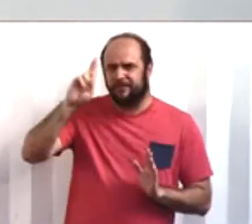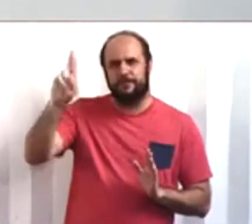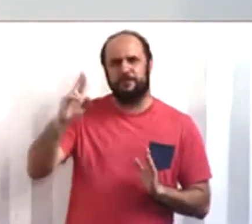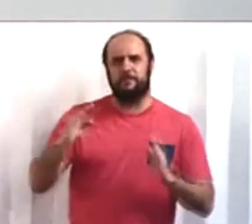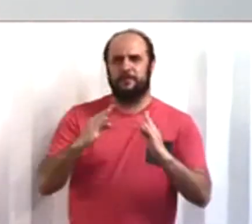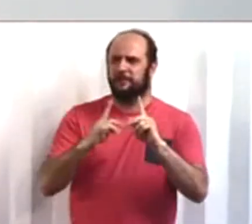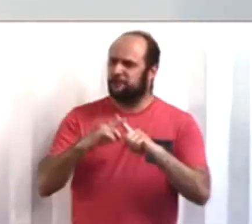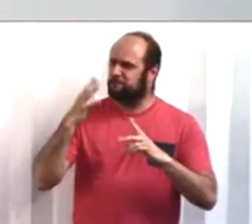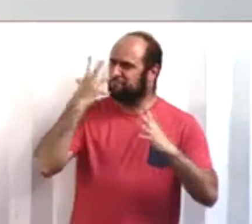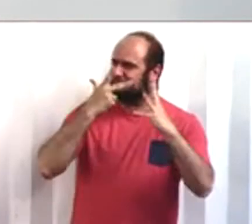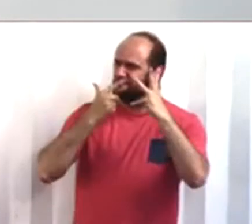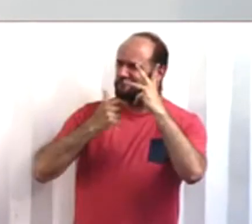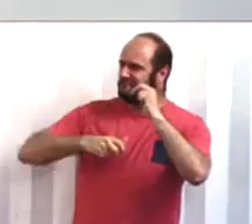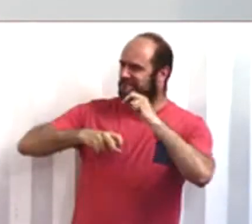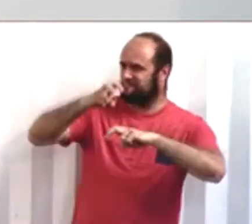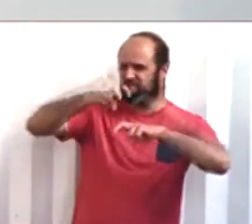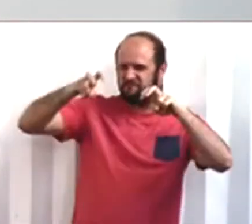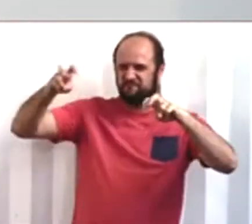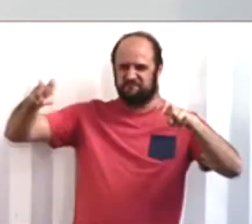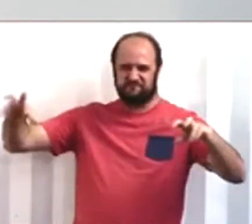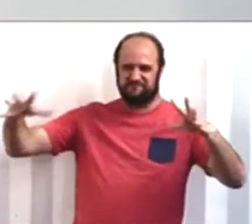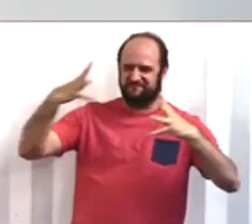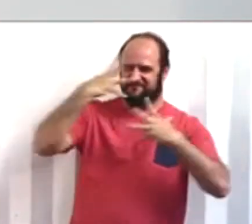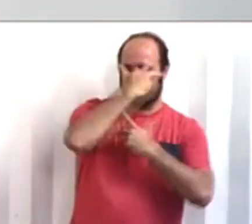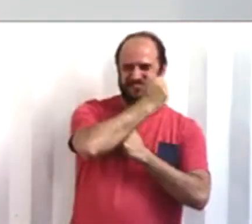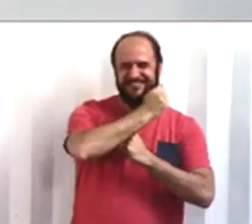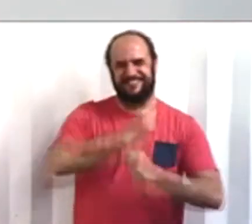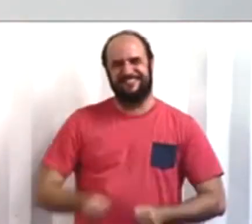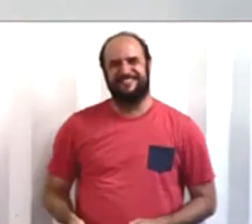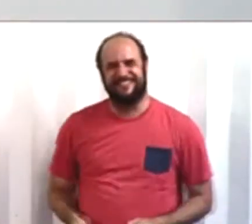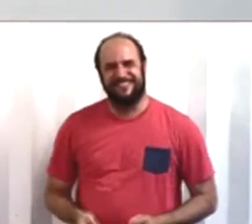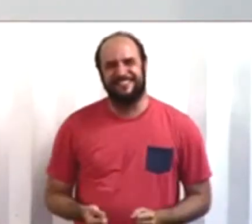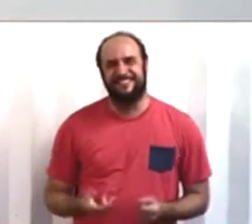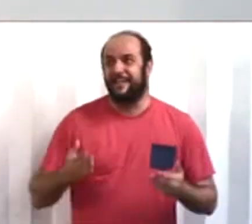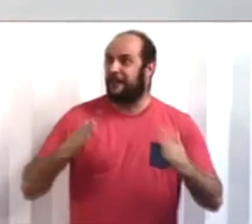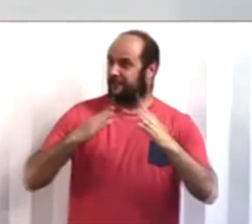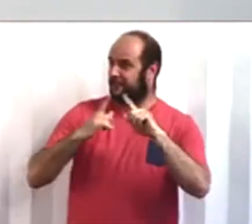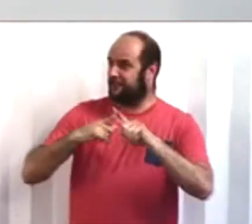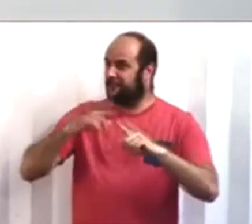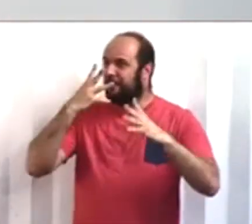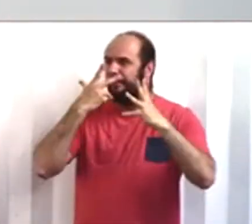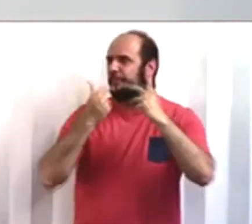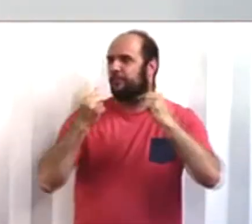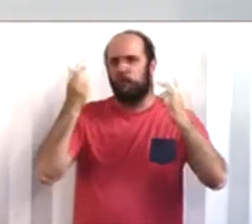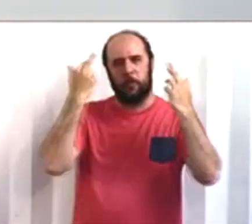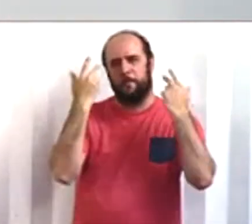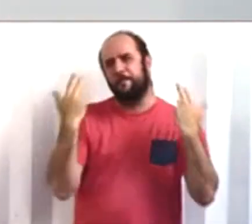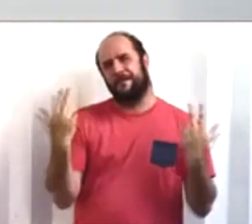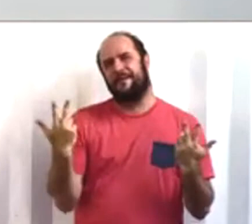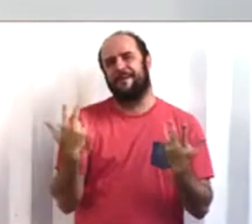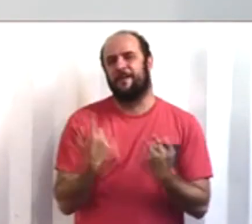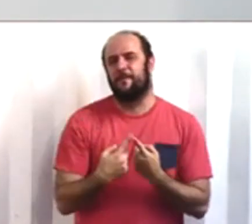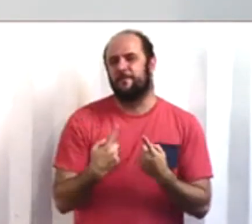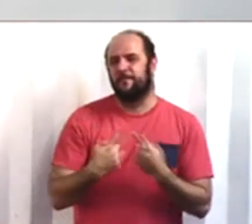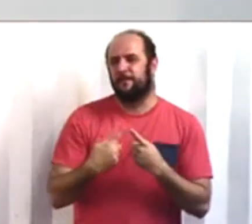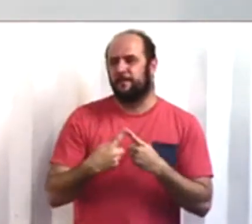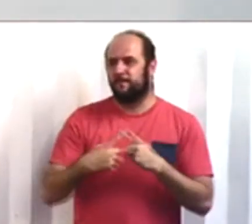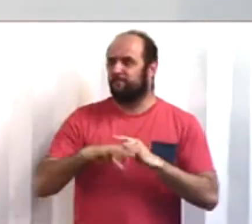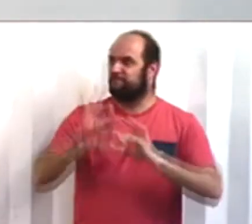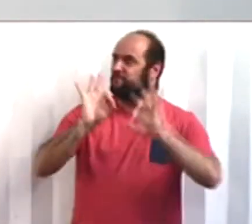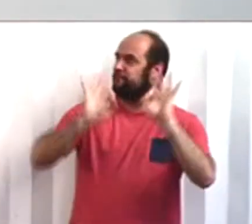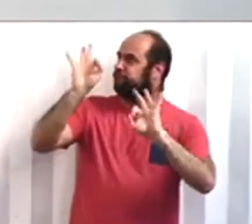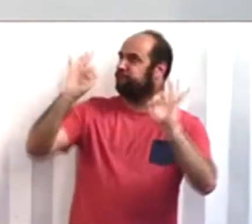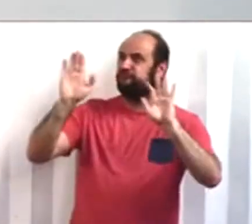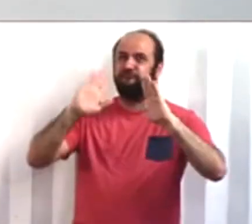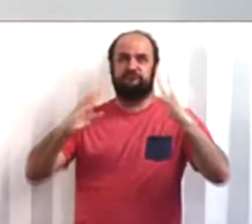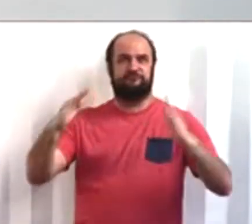igreja está muito bonita hoje, muito linda. Nossa igreja é naturalmente uma igreja muito linda por conta do seu projeto